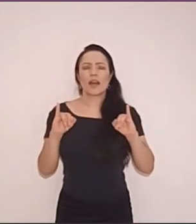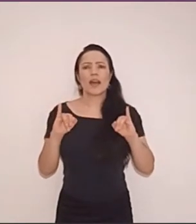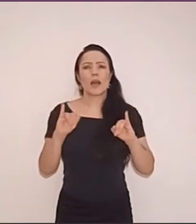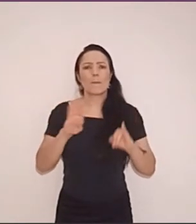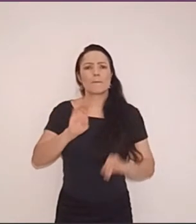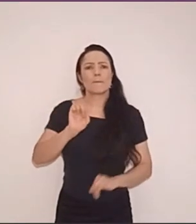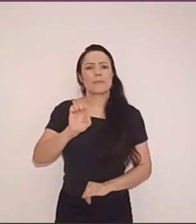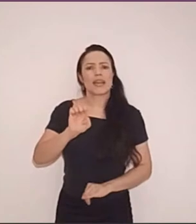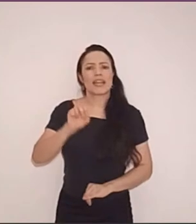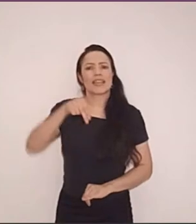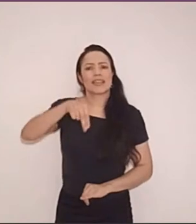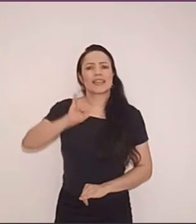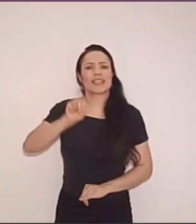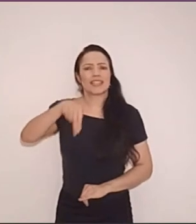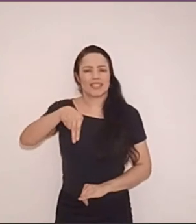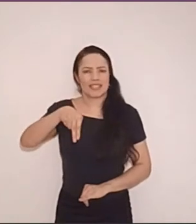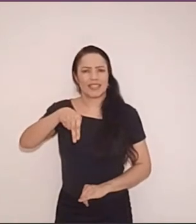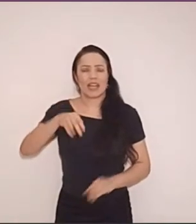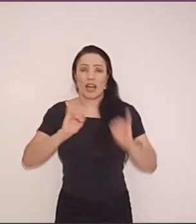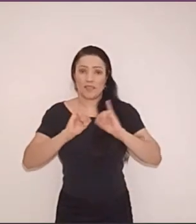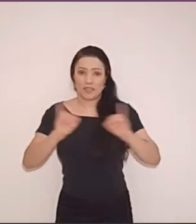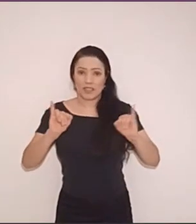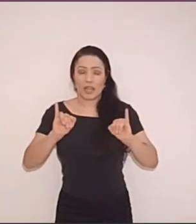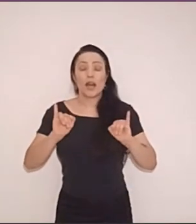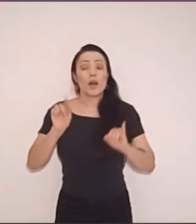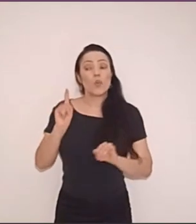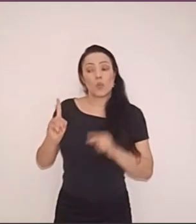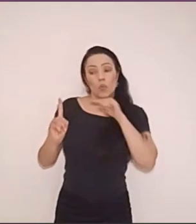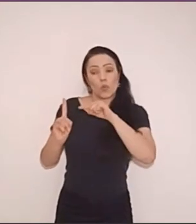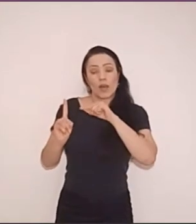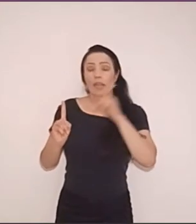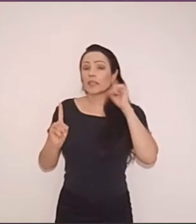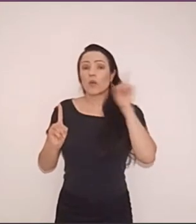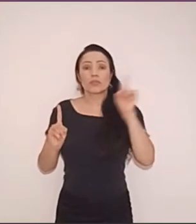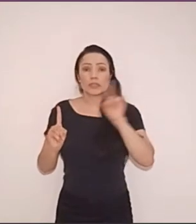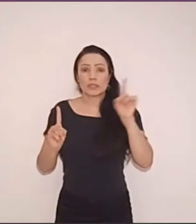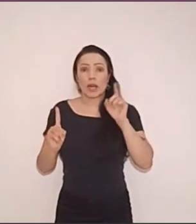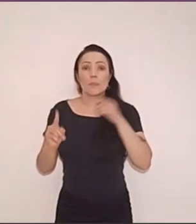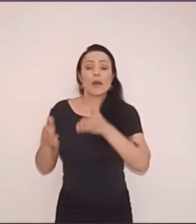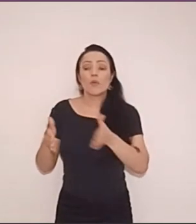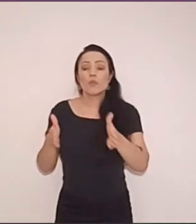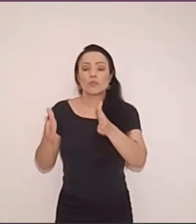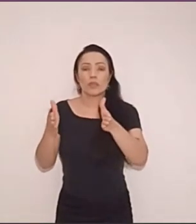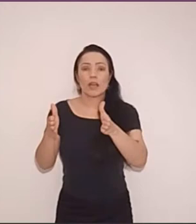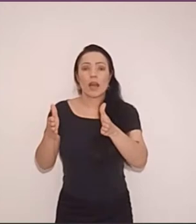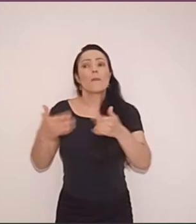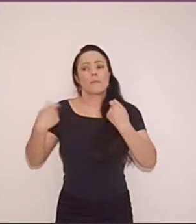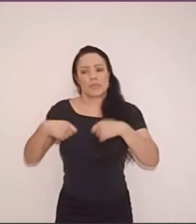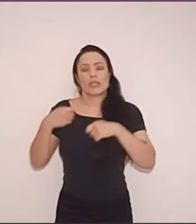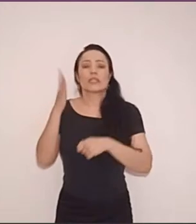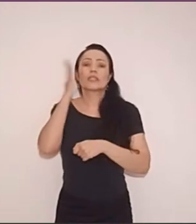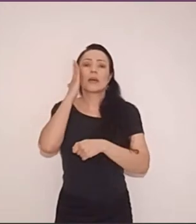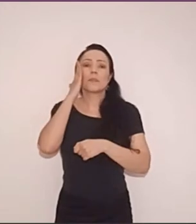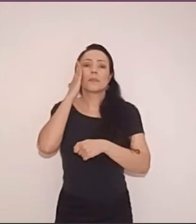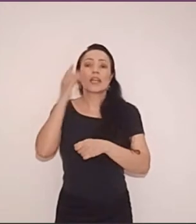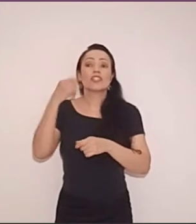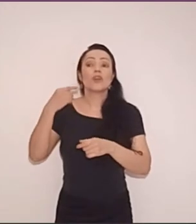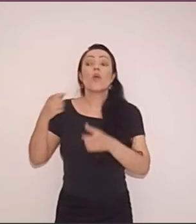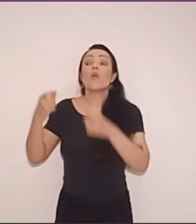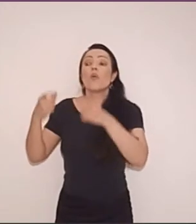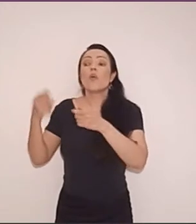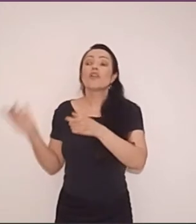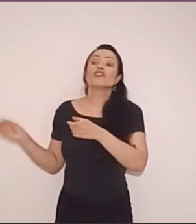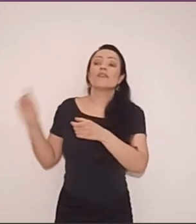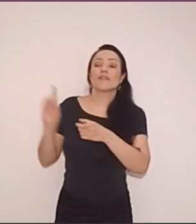Benin que diz aquele que não sabe onde vai tem que saber pelo menos de onde vem e